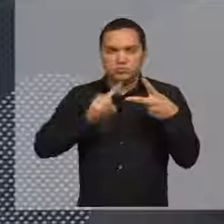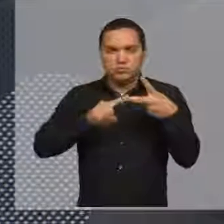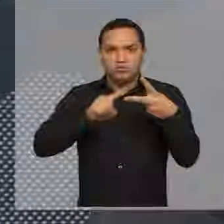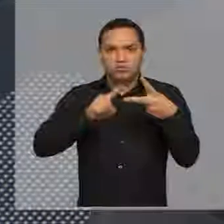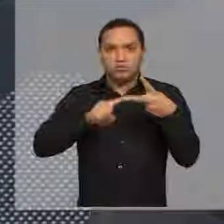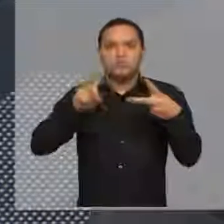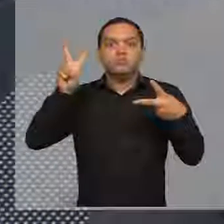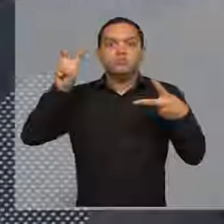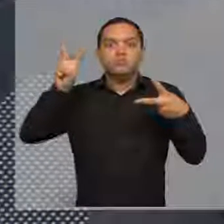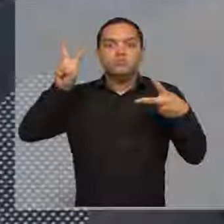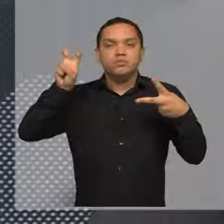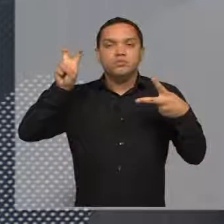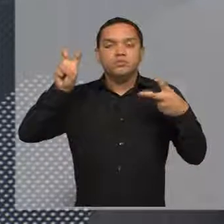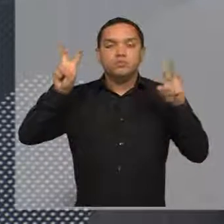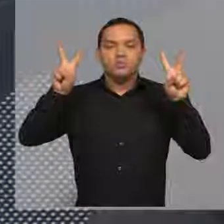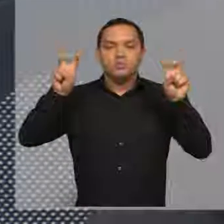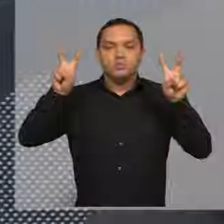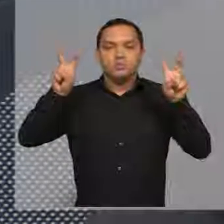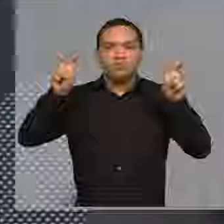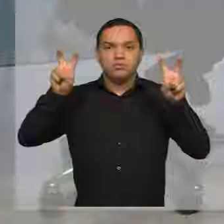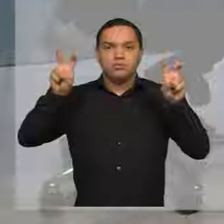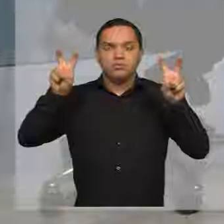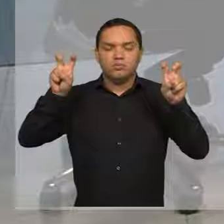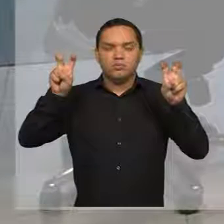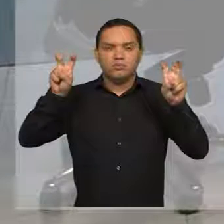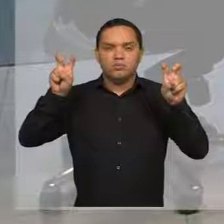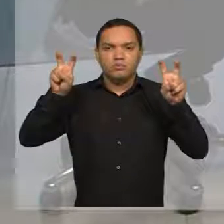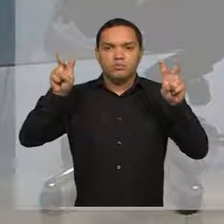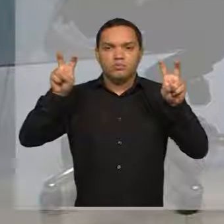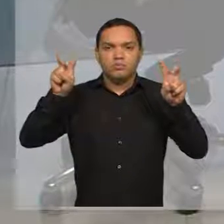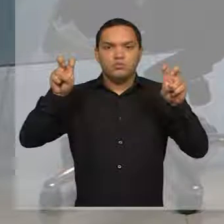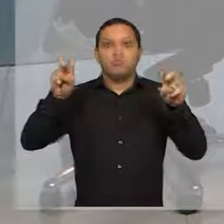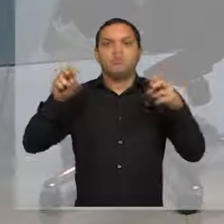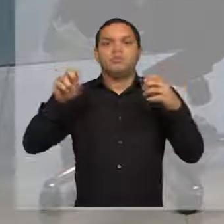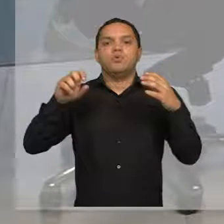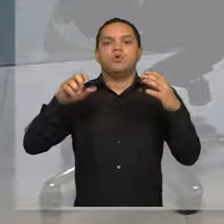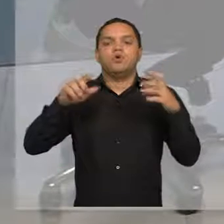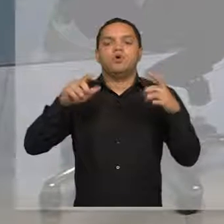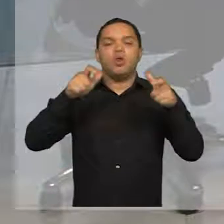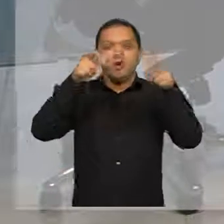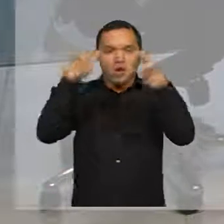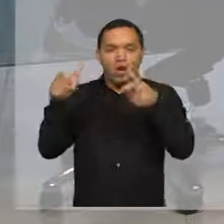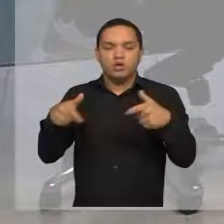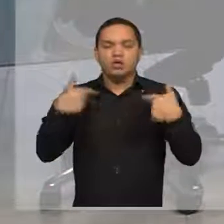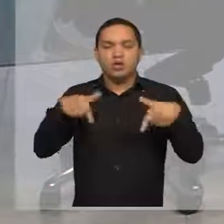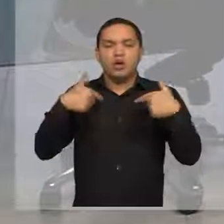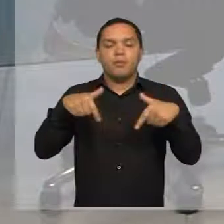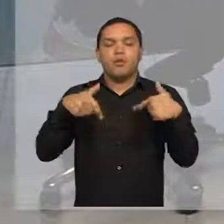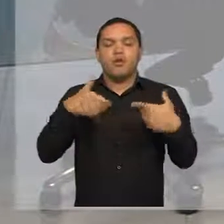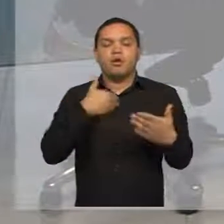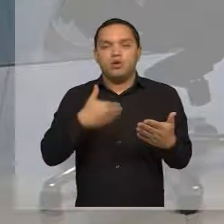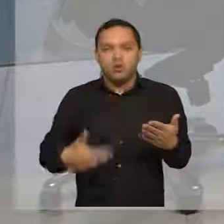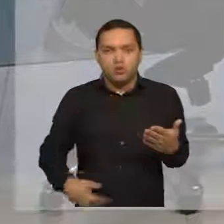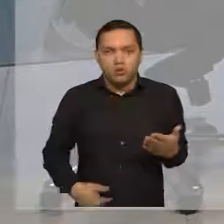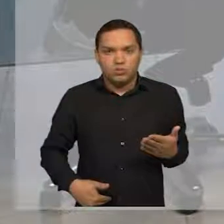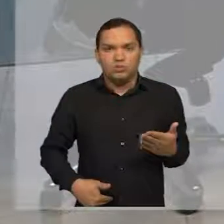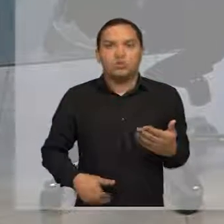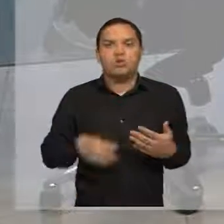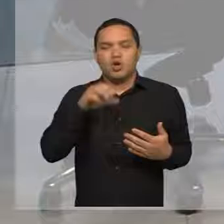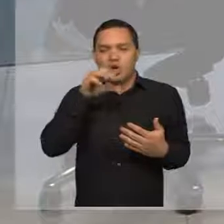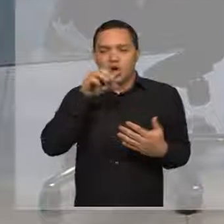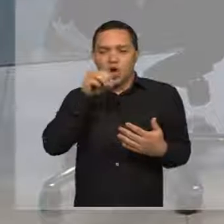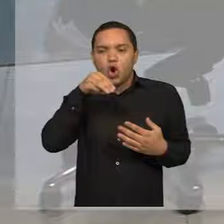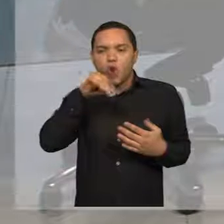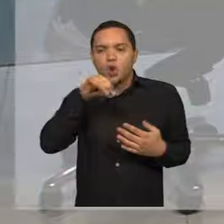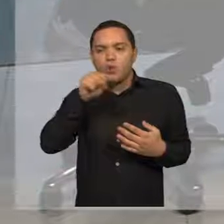questão referente à redução de postos de trabalho do governo, de comissionados e gratificados, que se